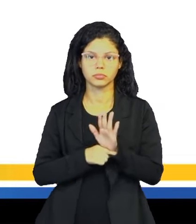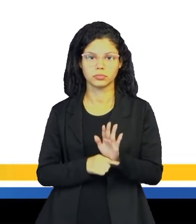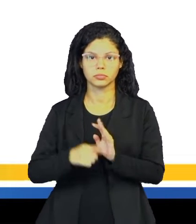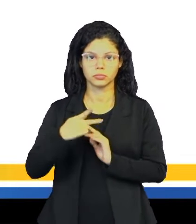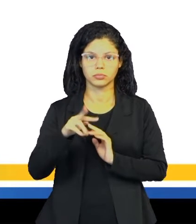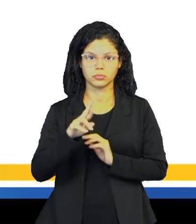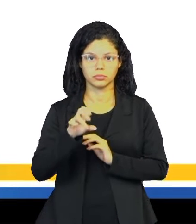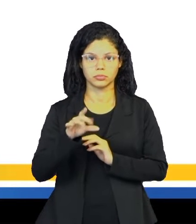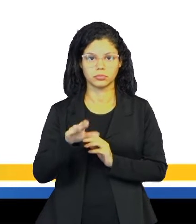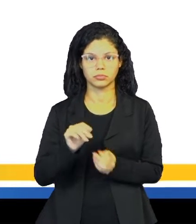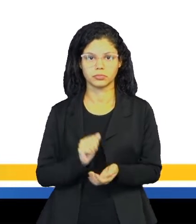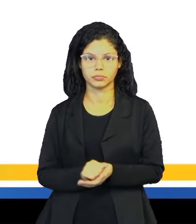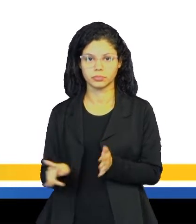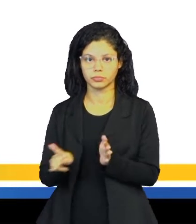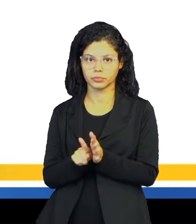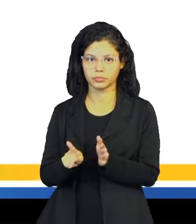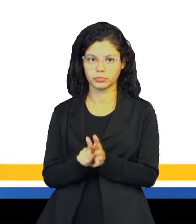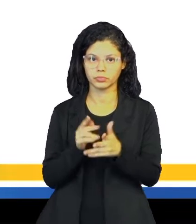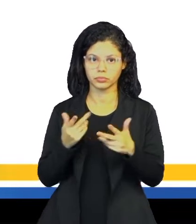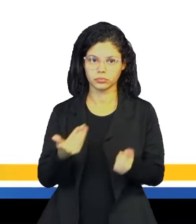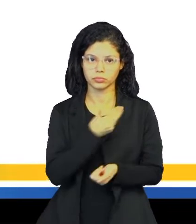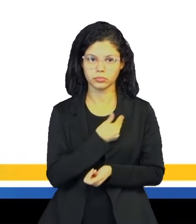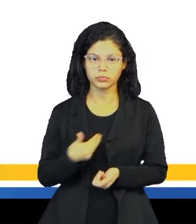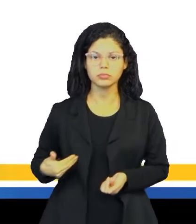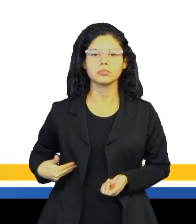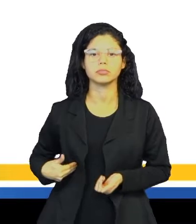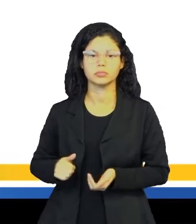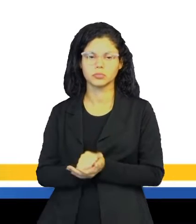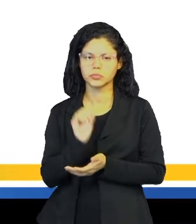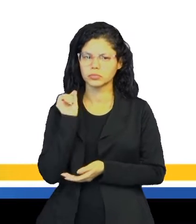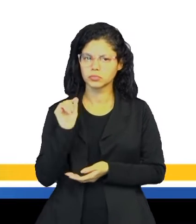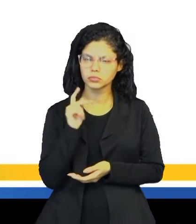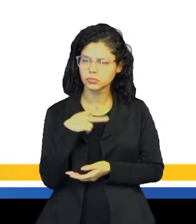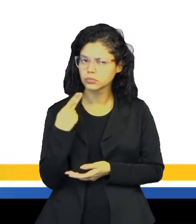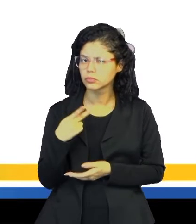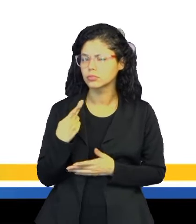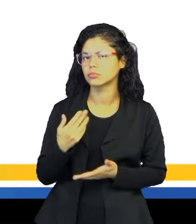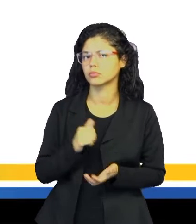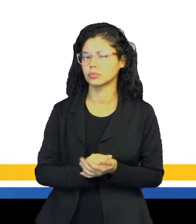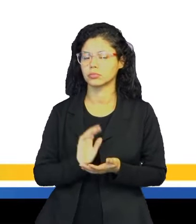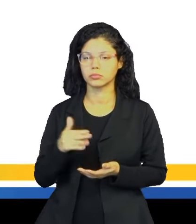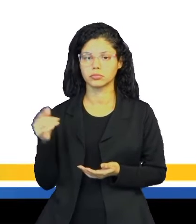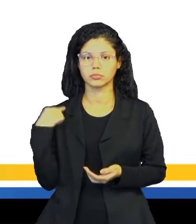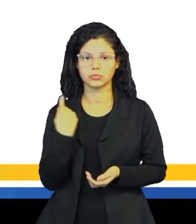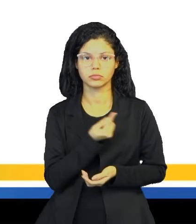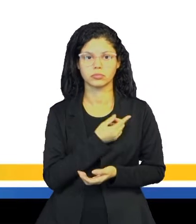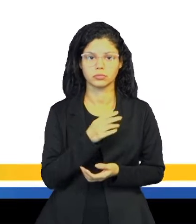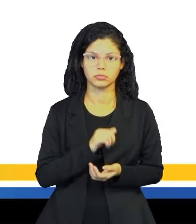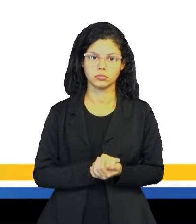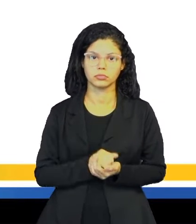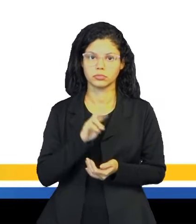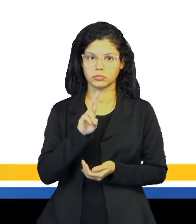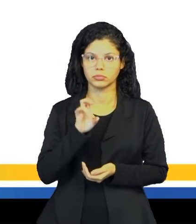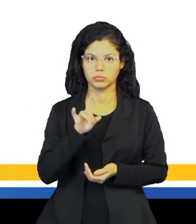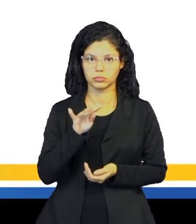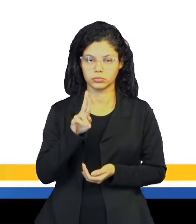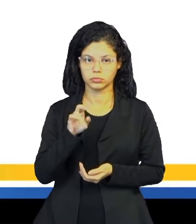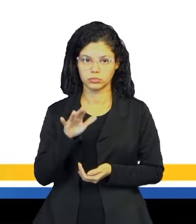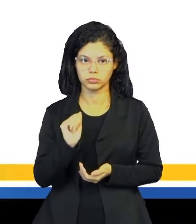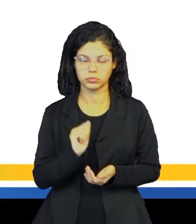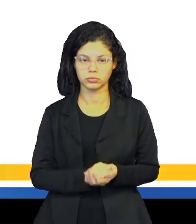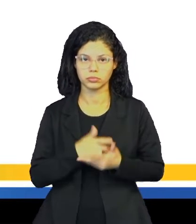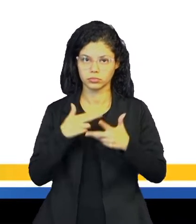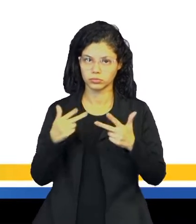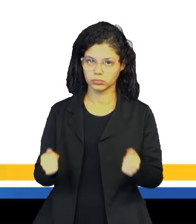e publicidade no trato da coisa pública, né, no que diz respeito, né, quando a gente fala da república, né, a res pública, né,